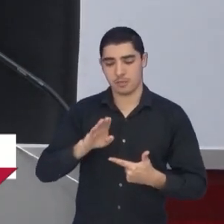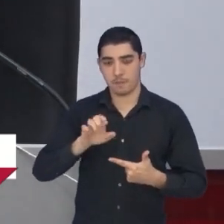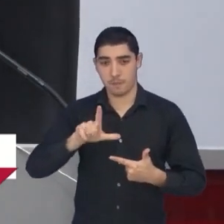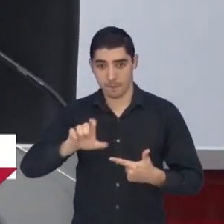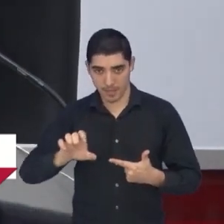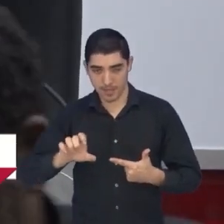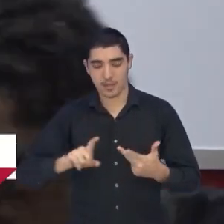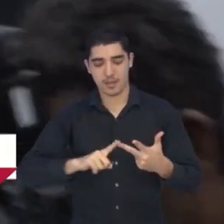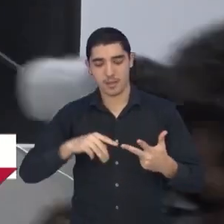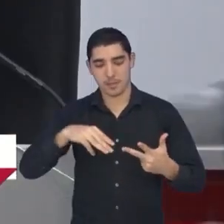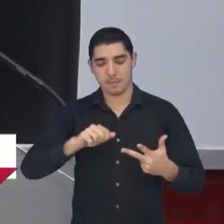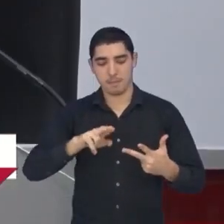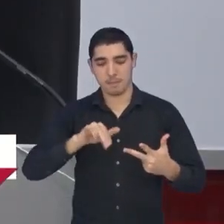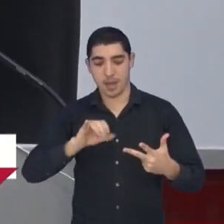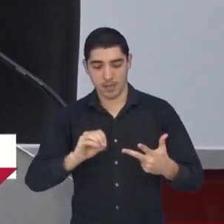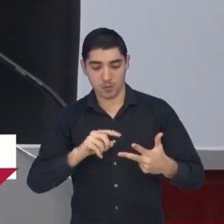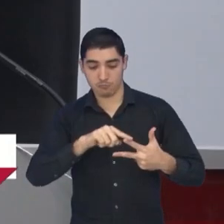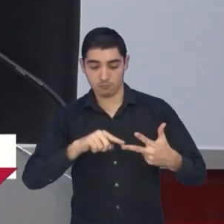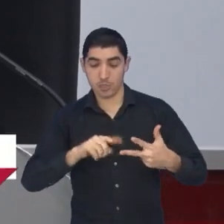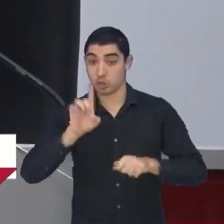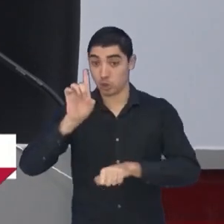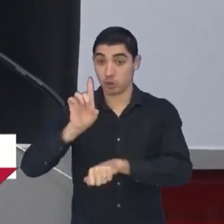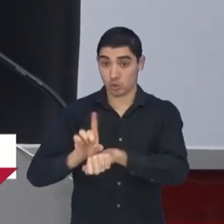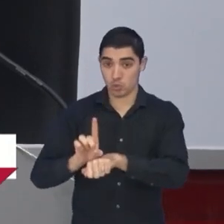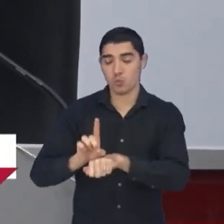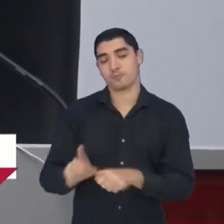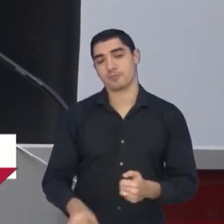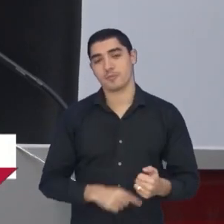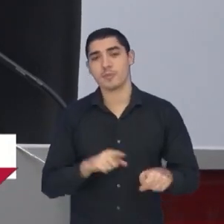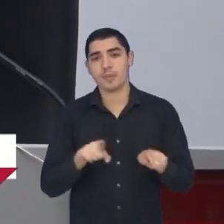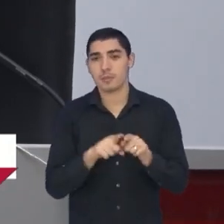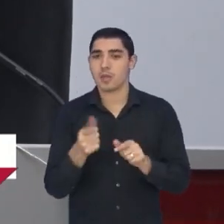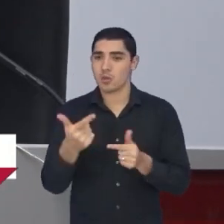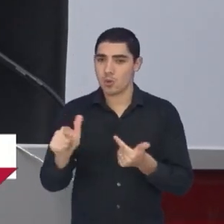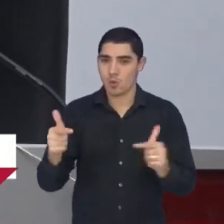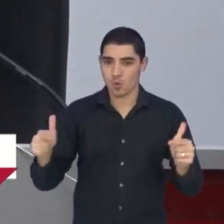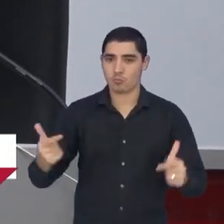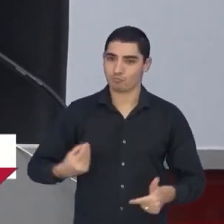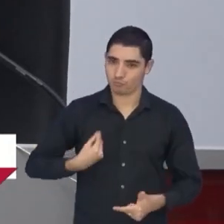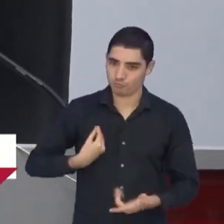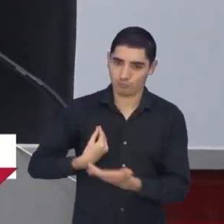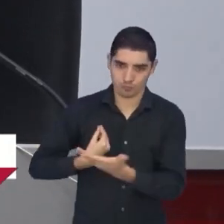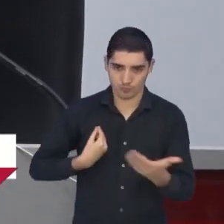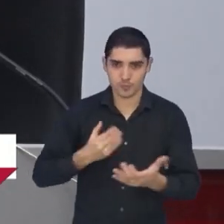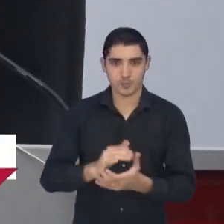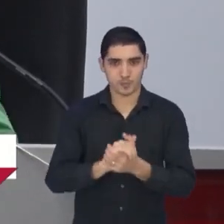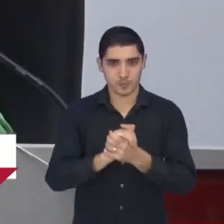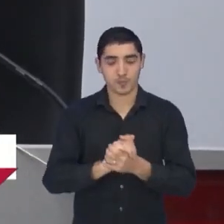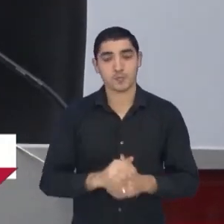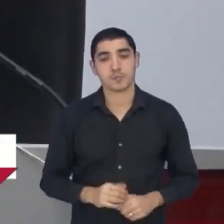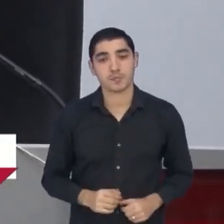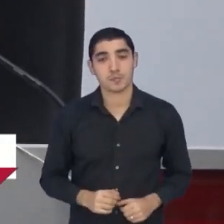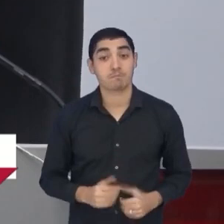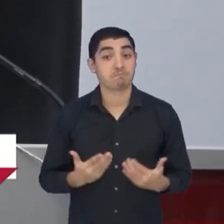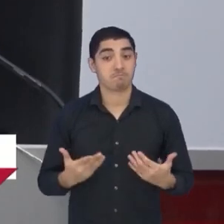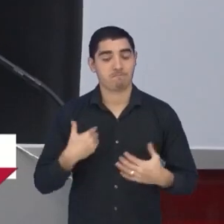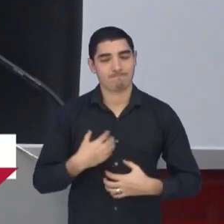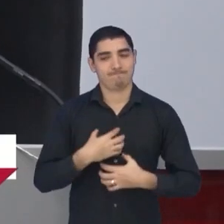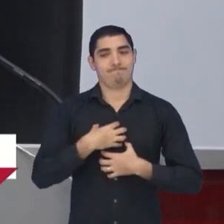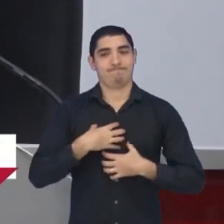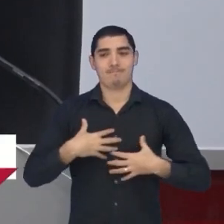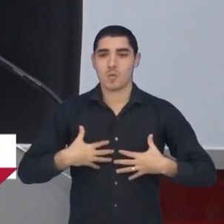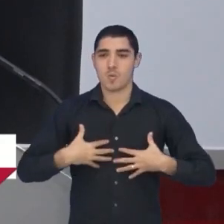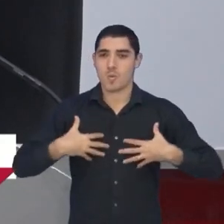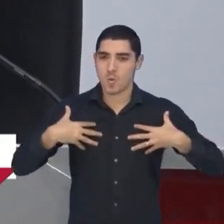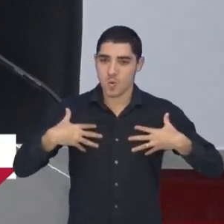e Mário em nome de quem cumprimento todos os demais presentes bom É uma honra